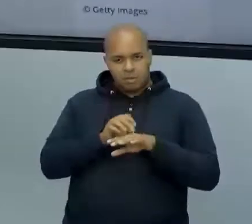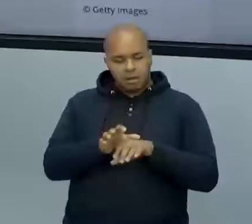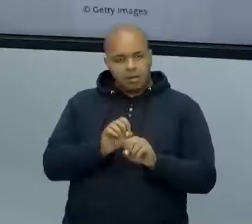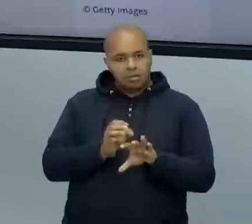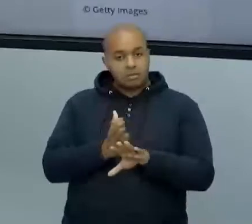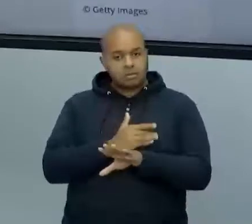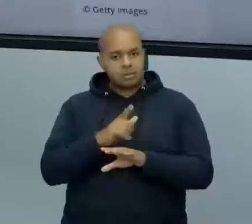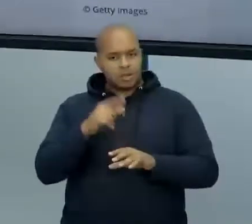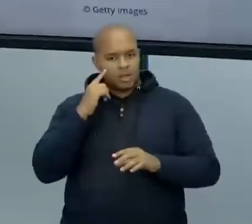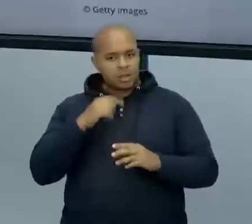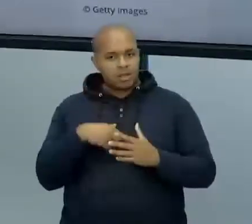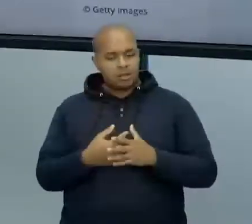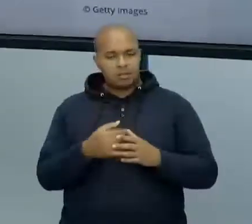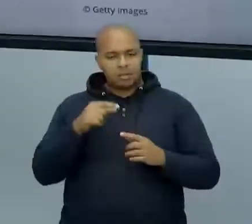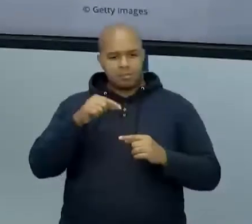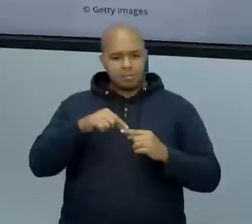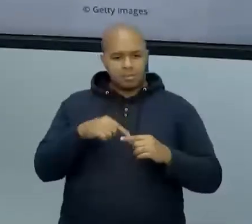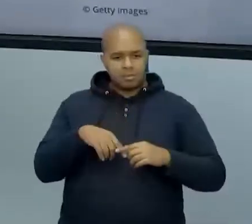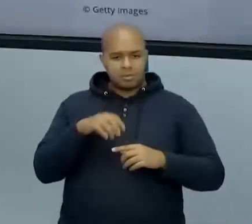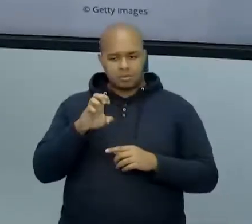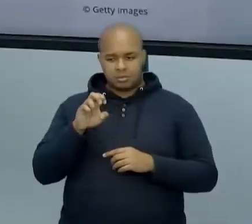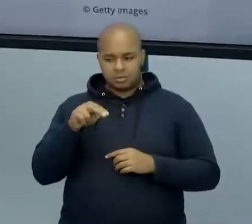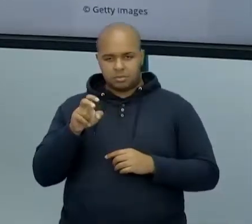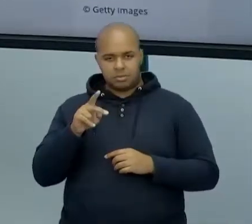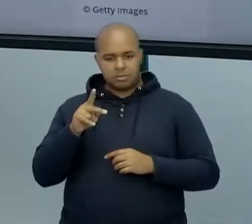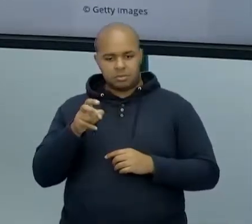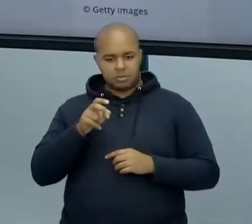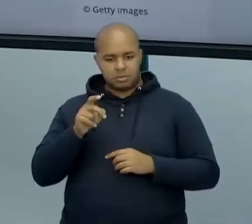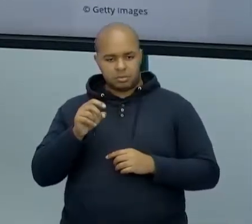anterior, que é a adição, por exemplo, de enxofre